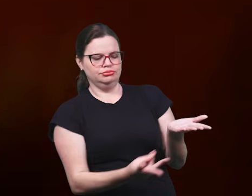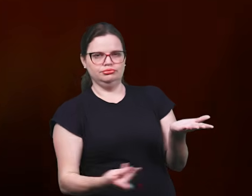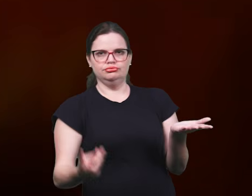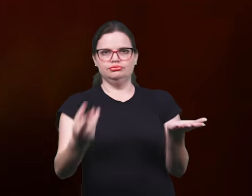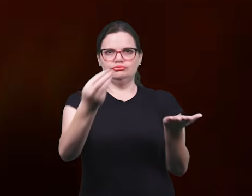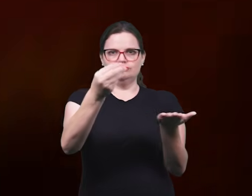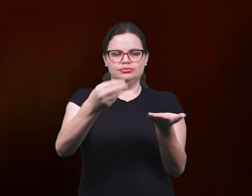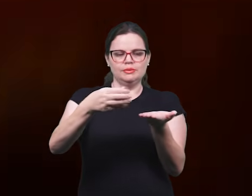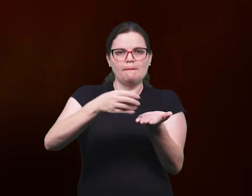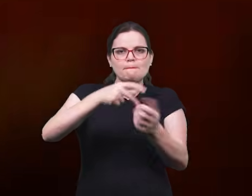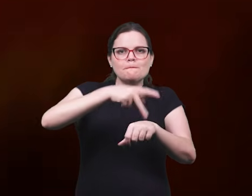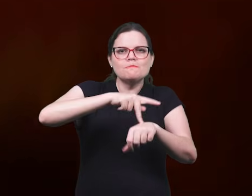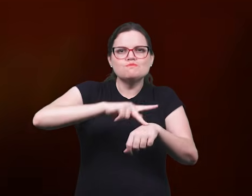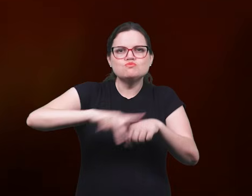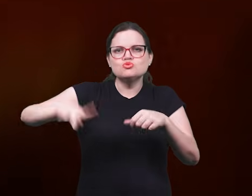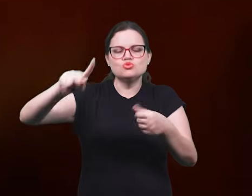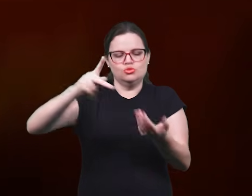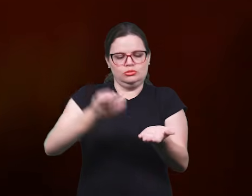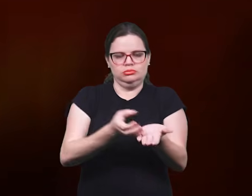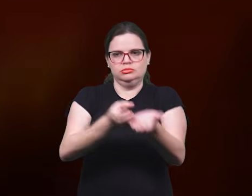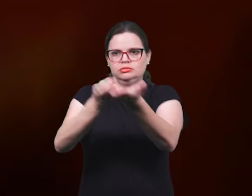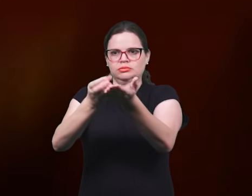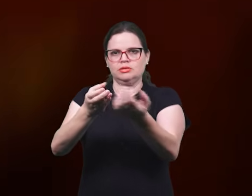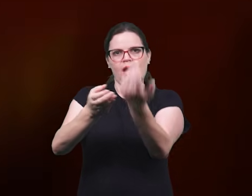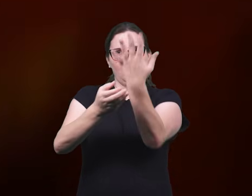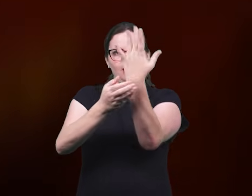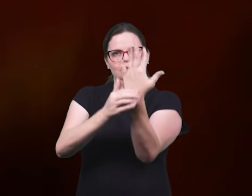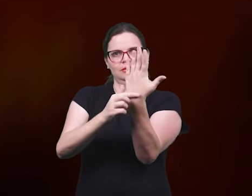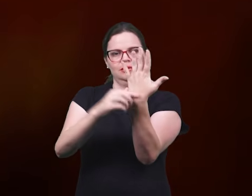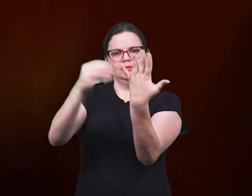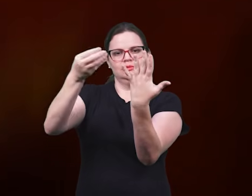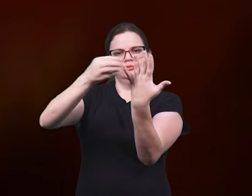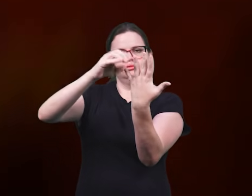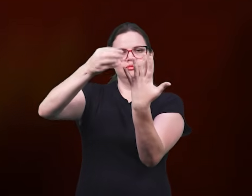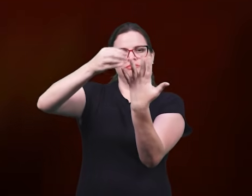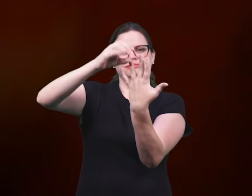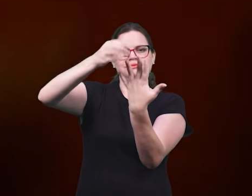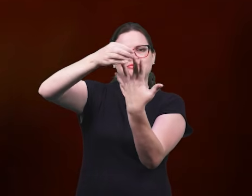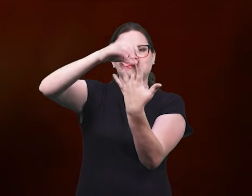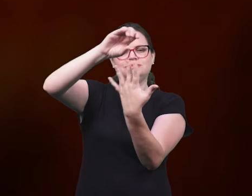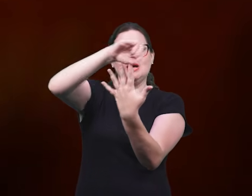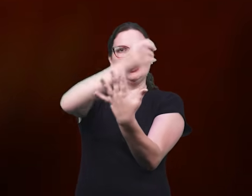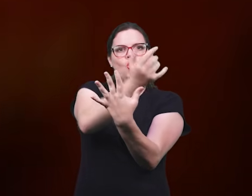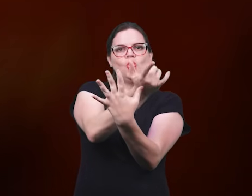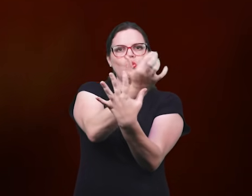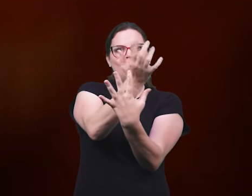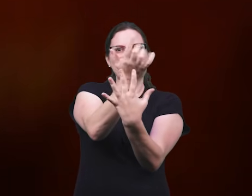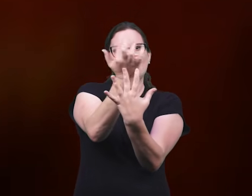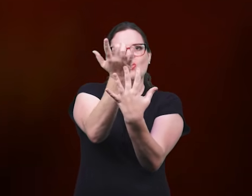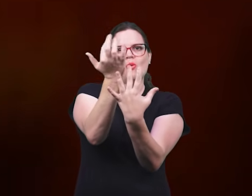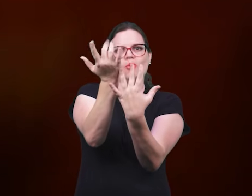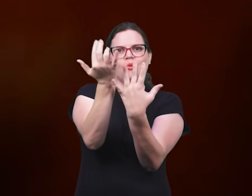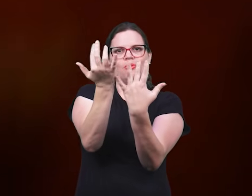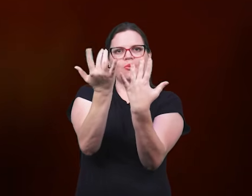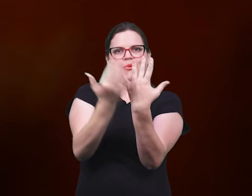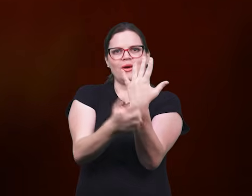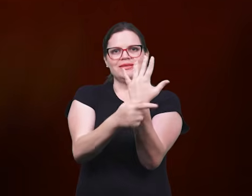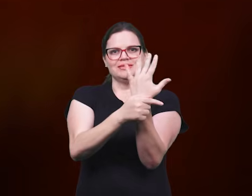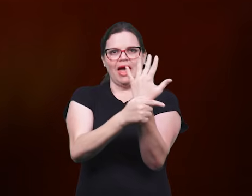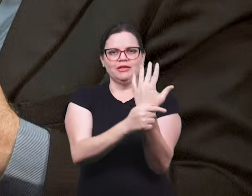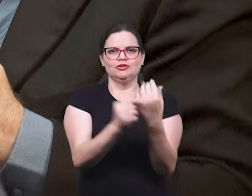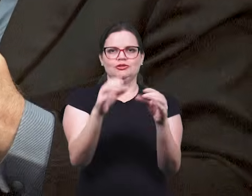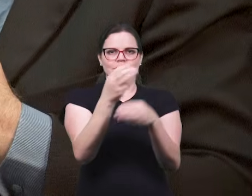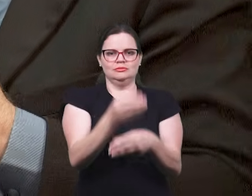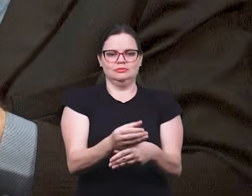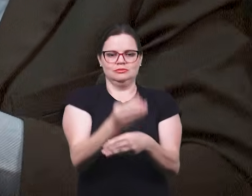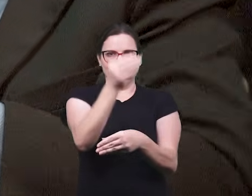operação do Espírito Santo na vida da igreja, a lâmpada acesa, a revelação do Espírito